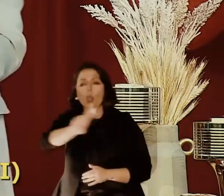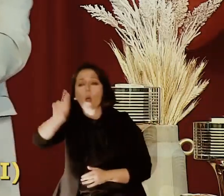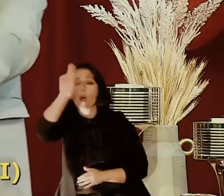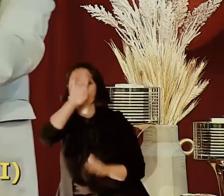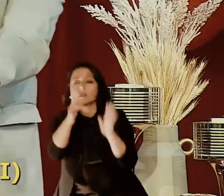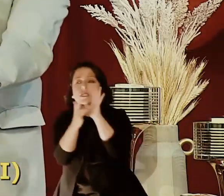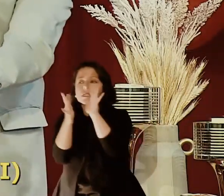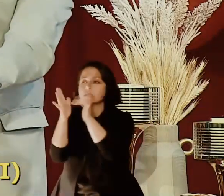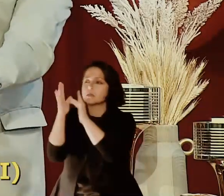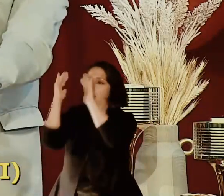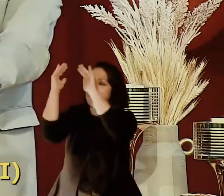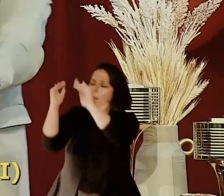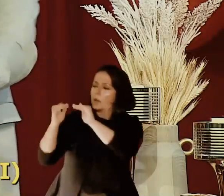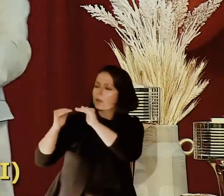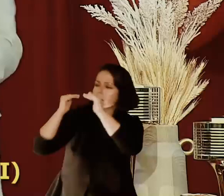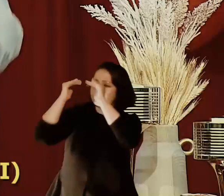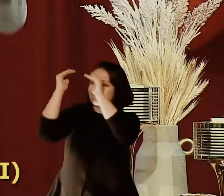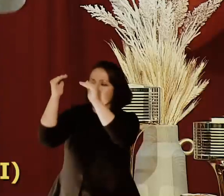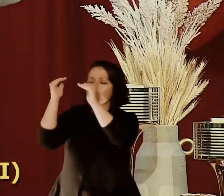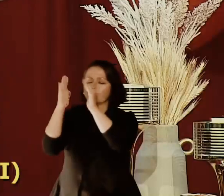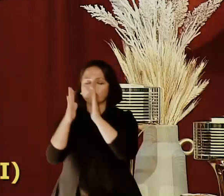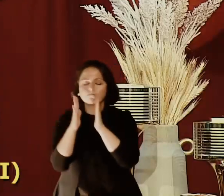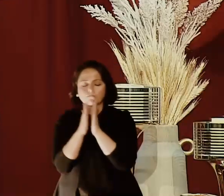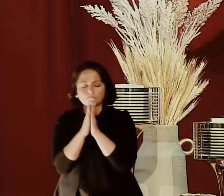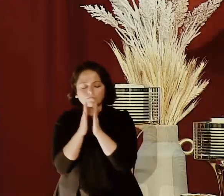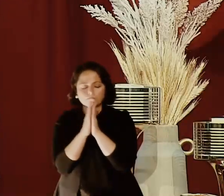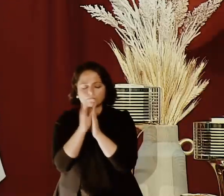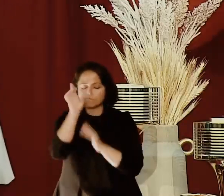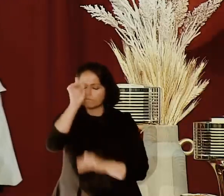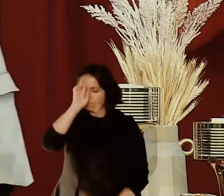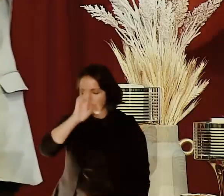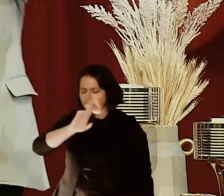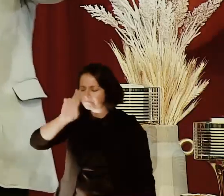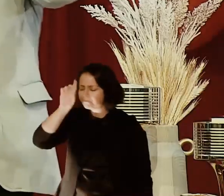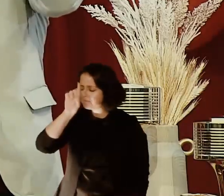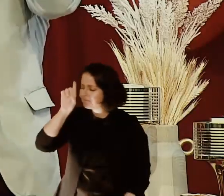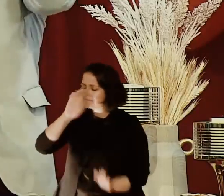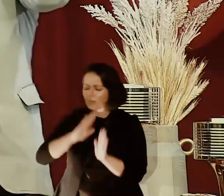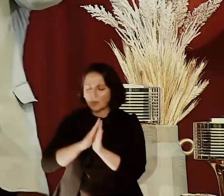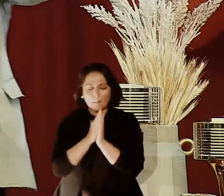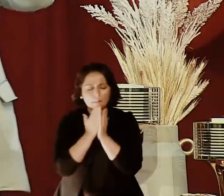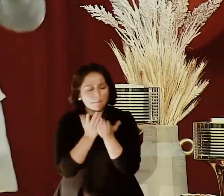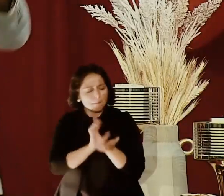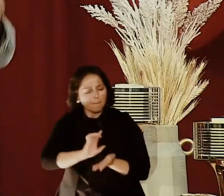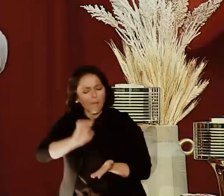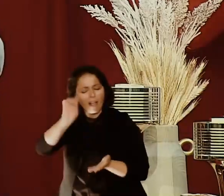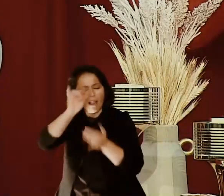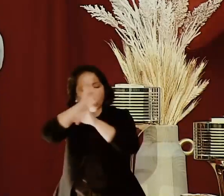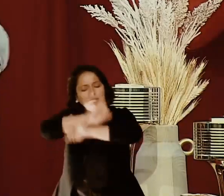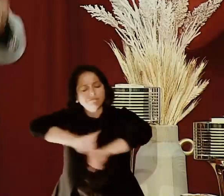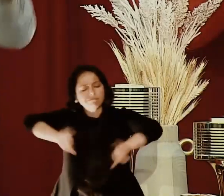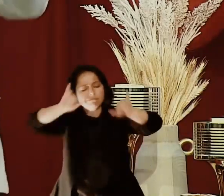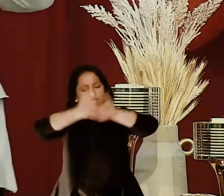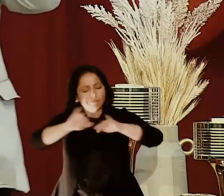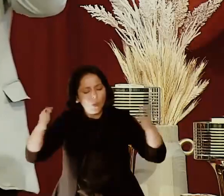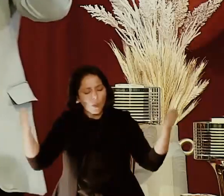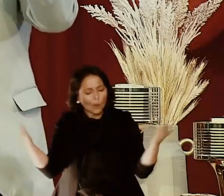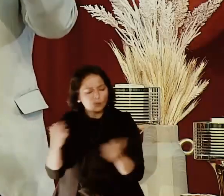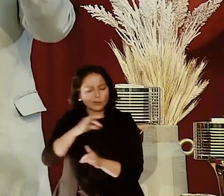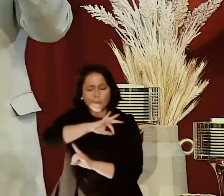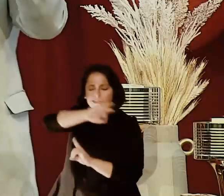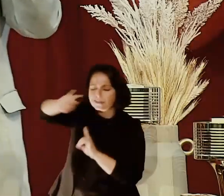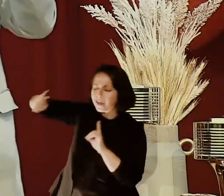herdou é superior ao deles. Oremos. Senhor Deus, meu Pai, a tua palavra está sendo proclamada nesta noite. Que o teu